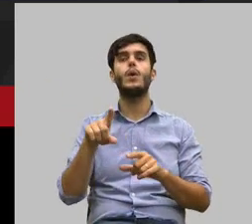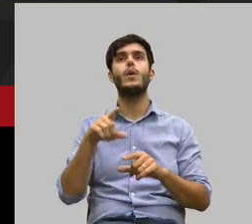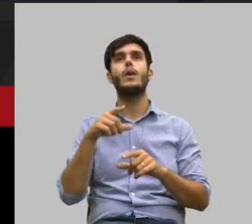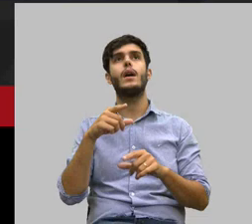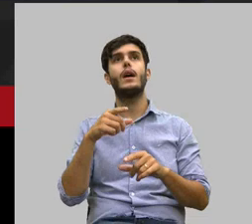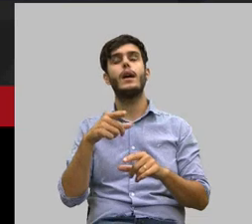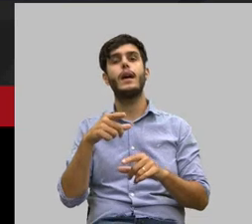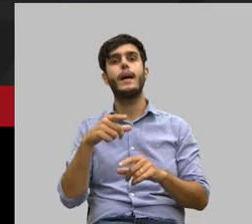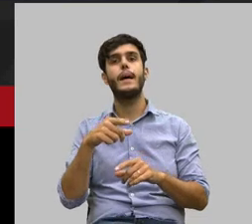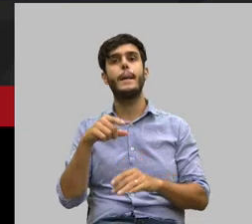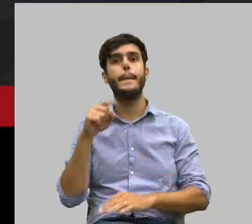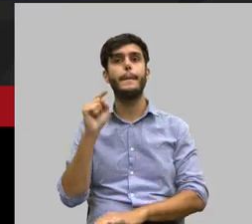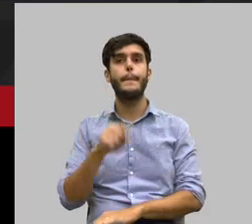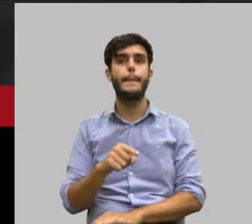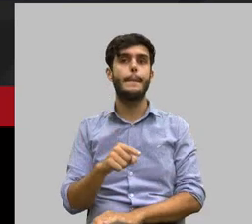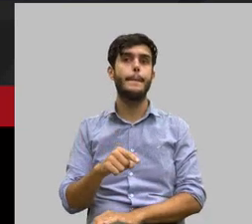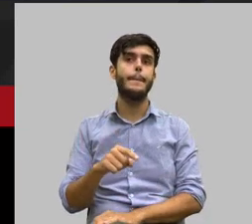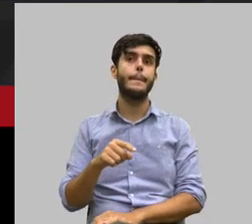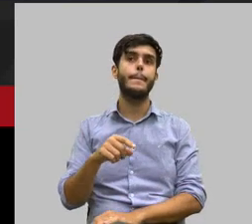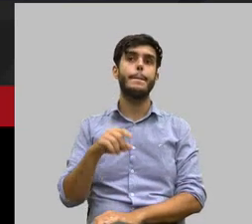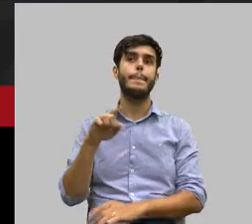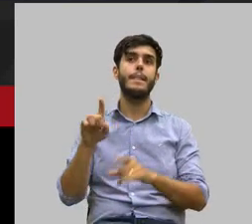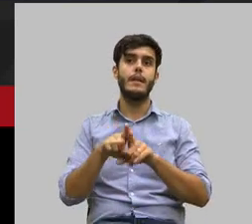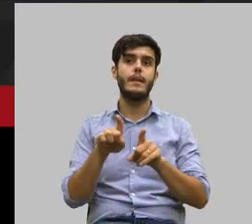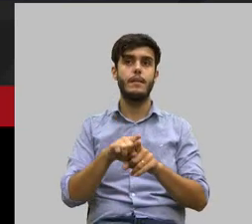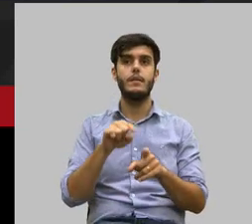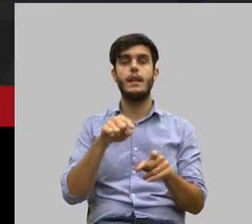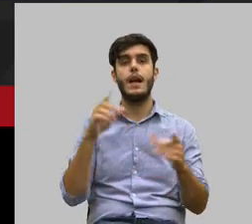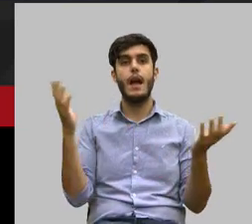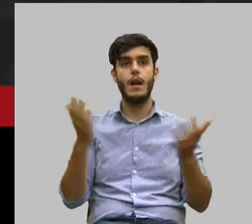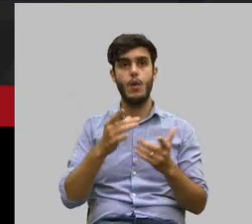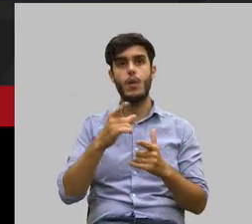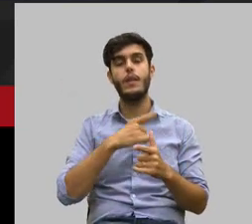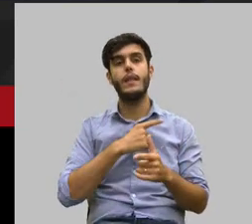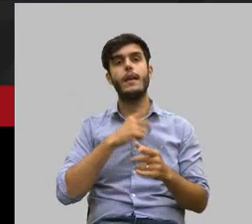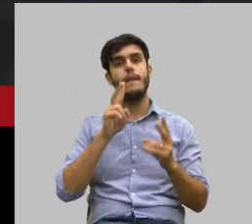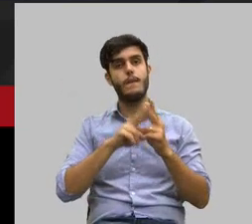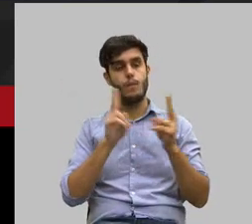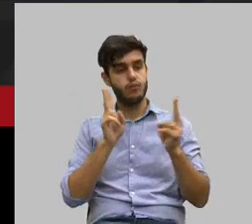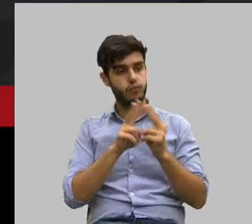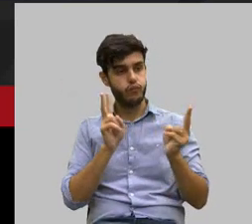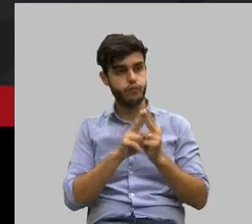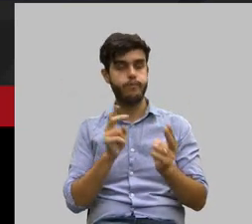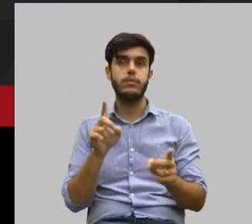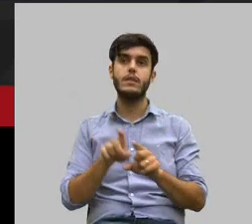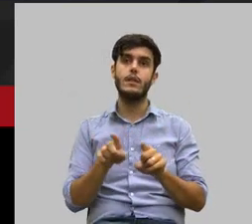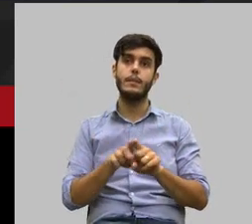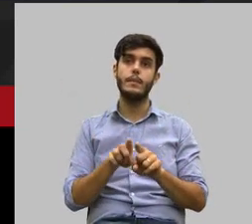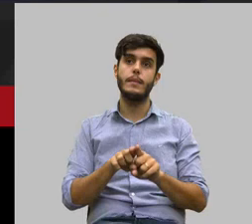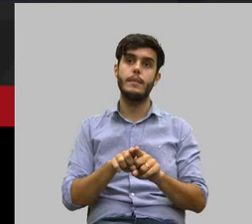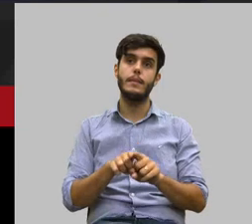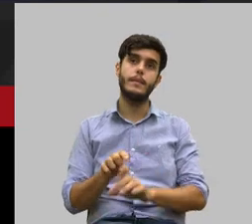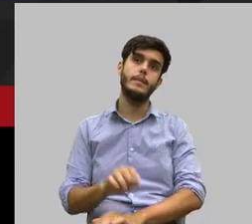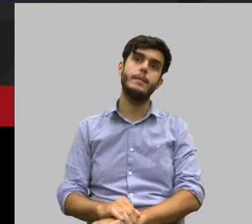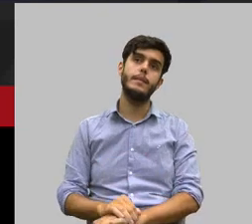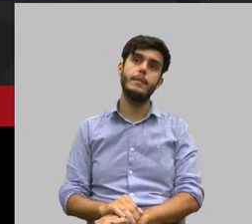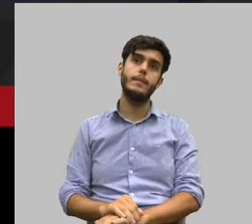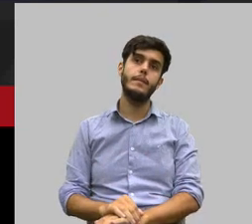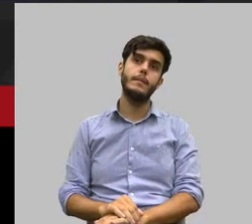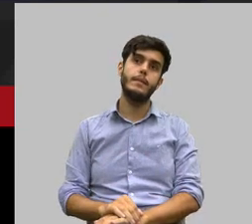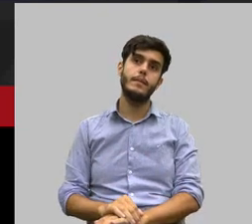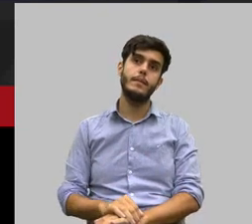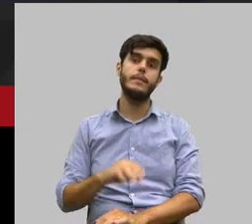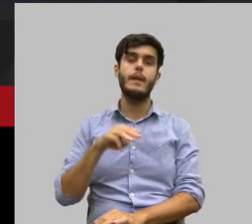eh termo circunstanciado de ocorrência tramitando exclusivamente por meio eletrônico como também expediente em apartado de